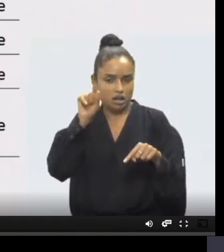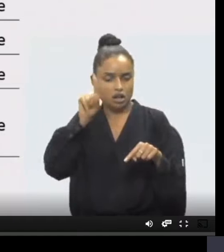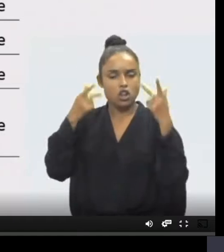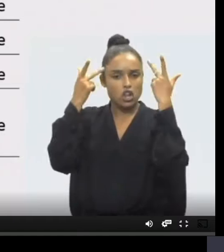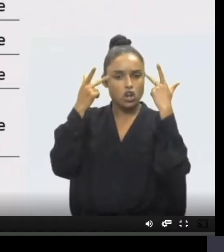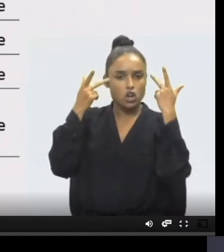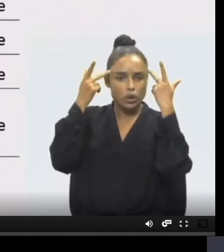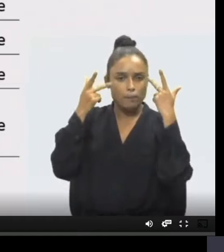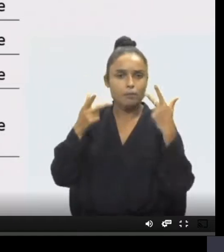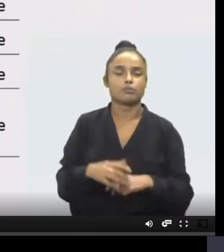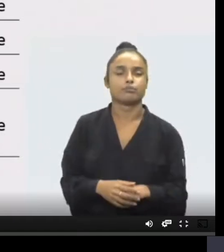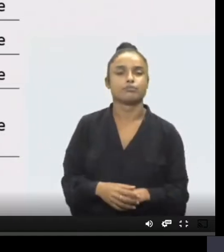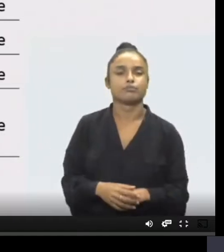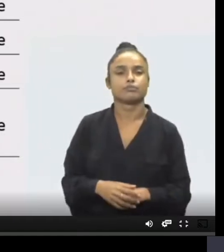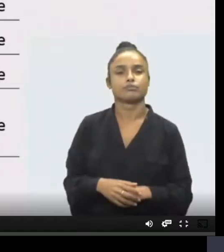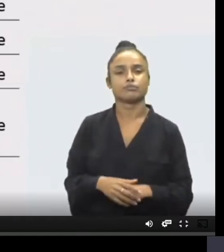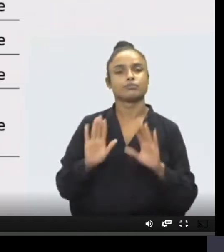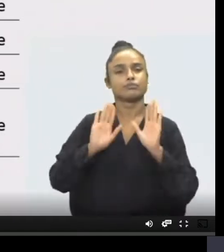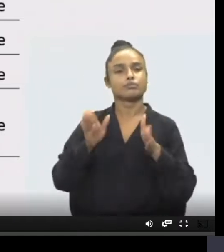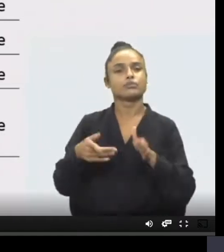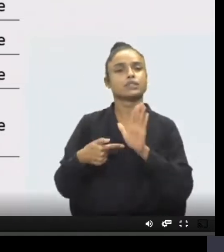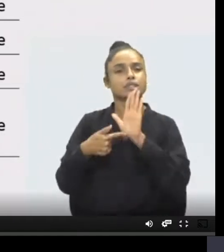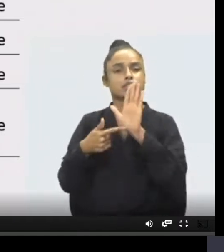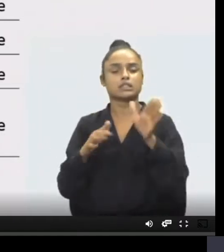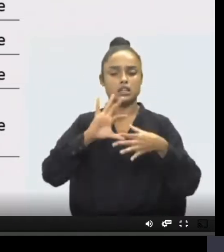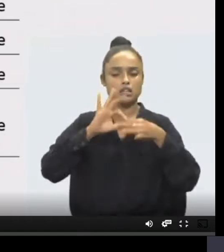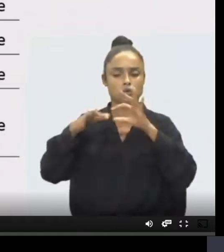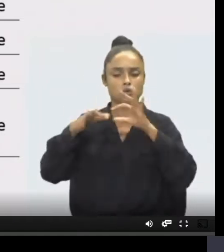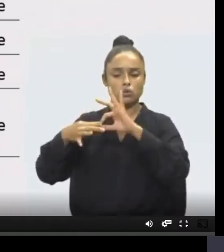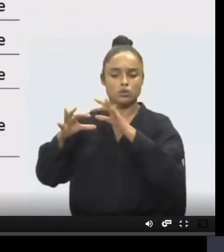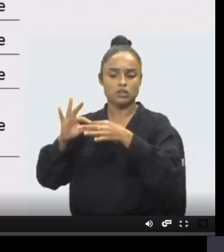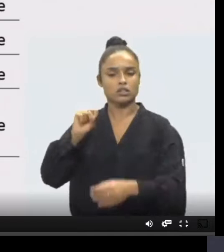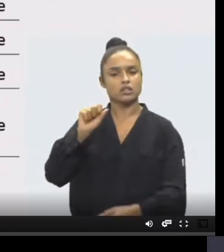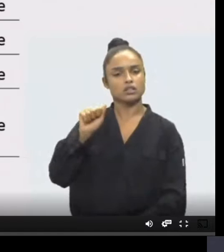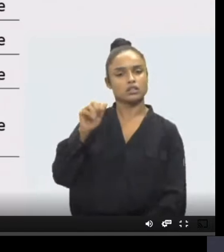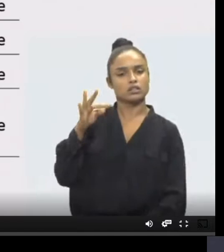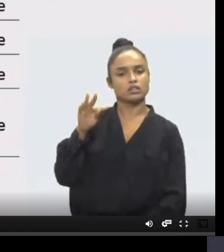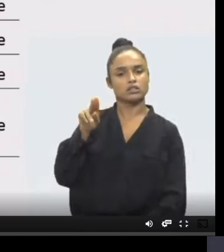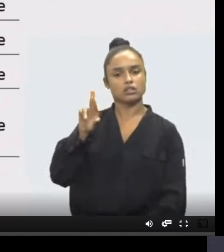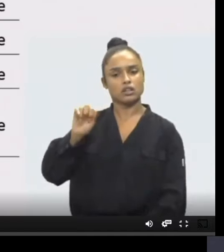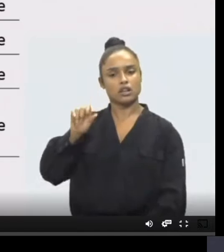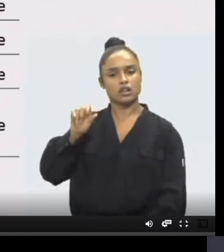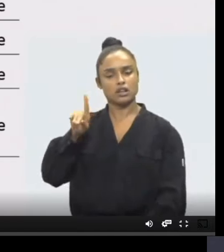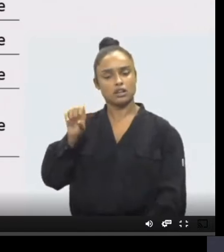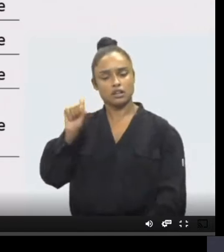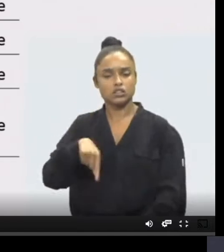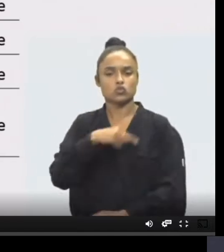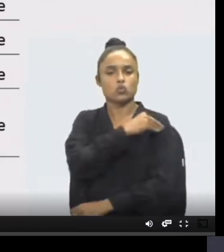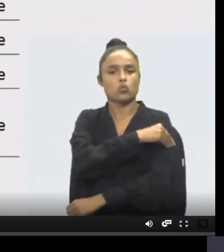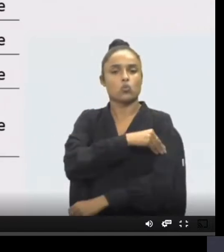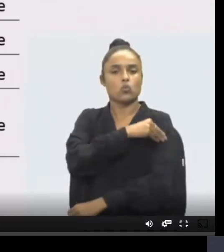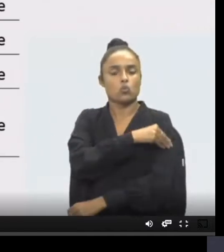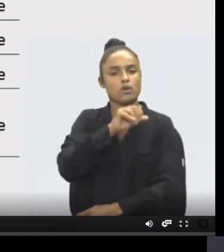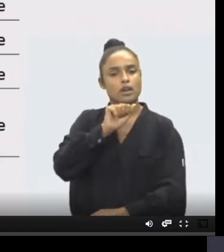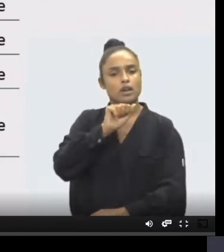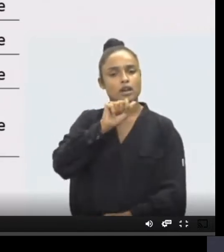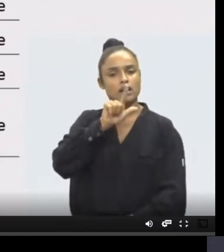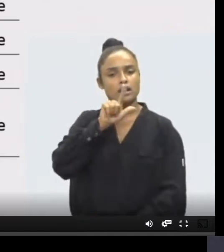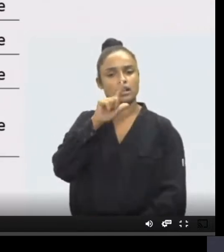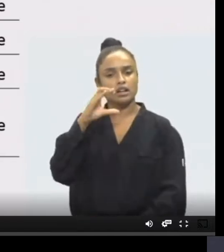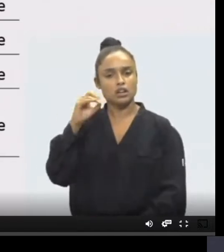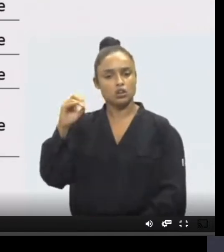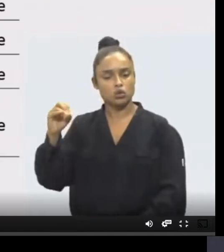normal e apresentando apenas ligações saturadas. Então nós temos um álcool simples, mas que apresenta estrutura